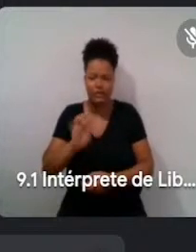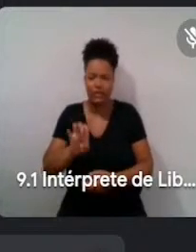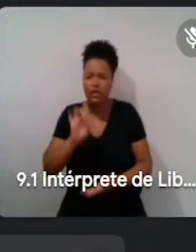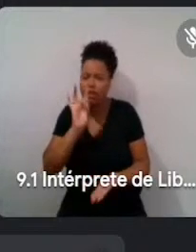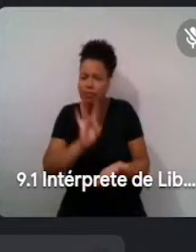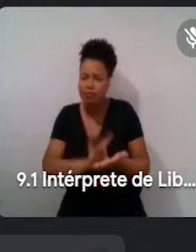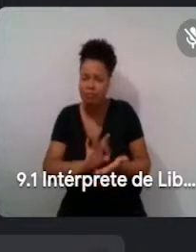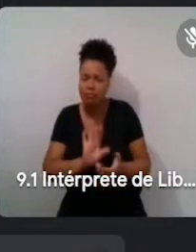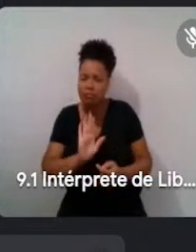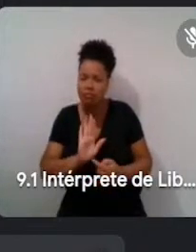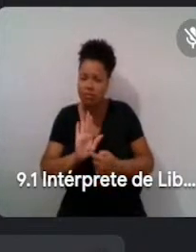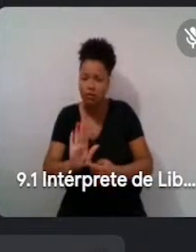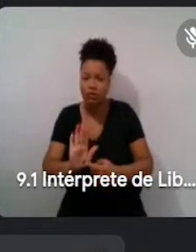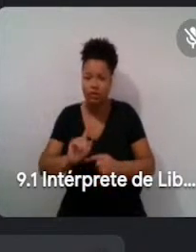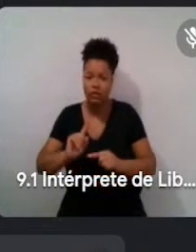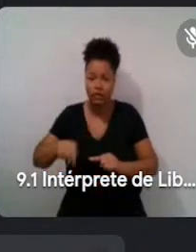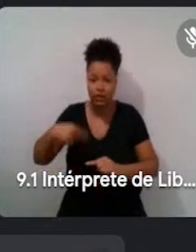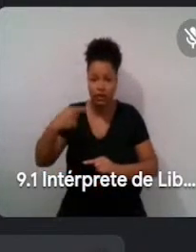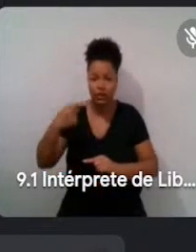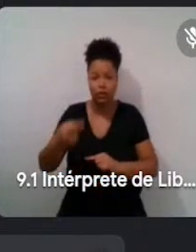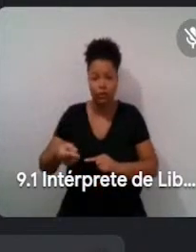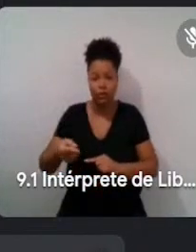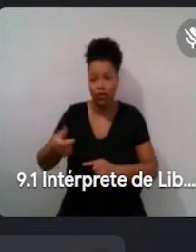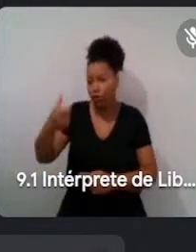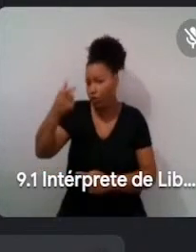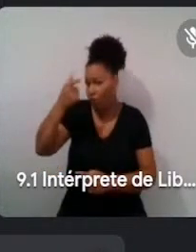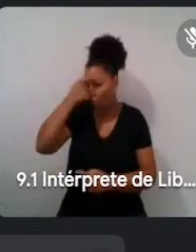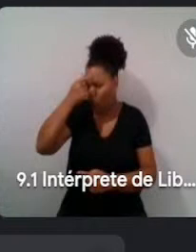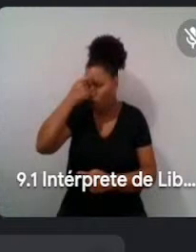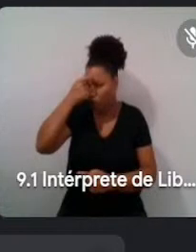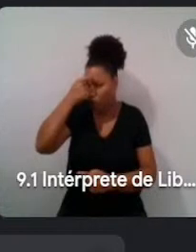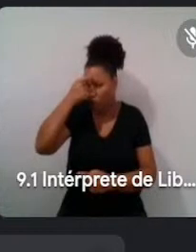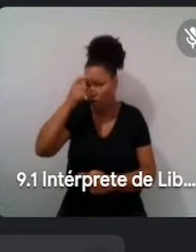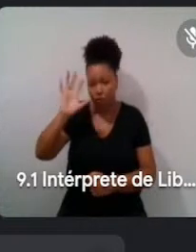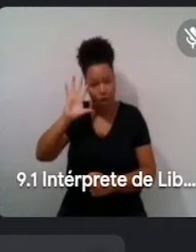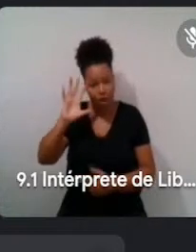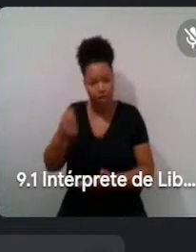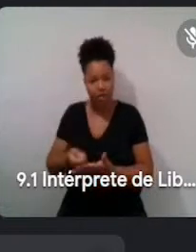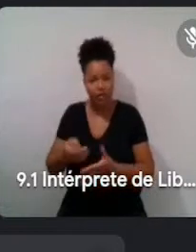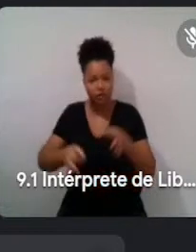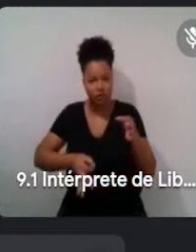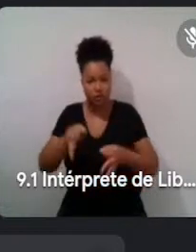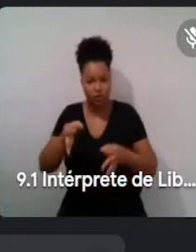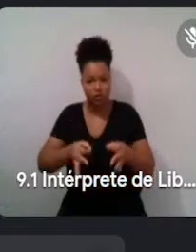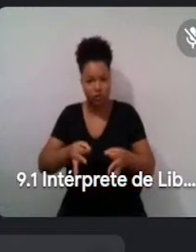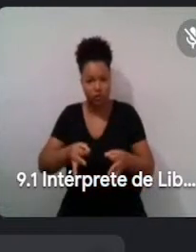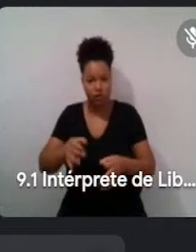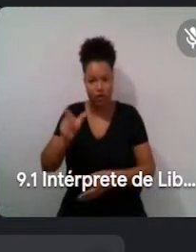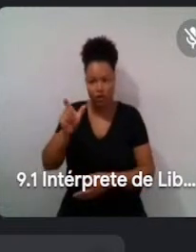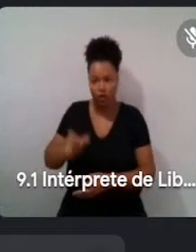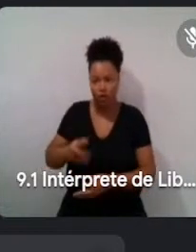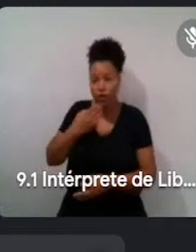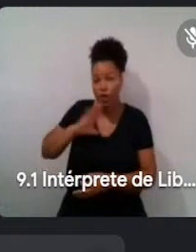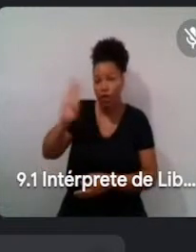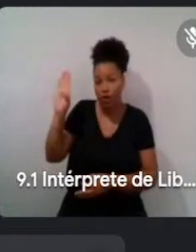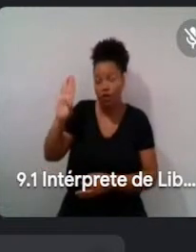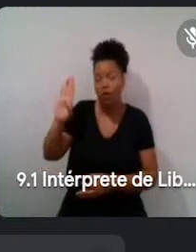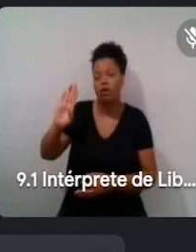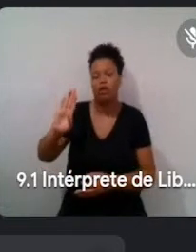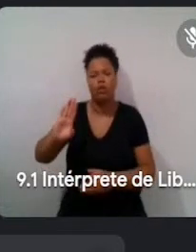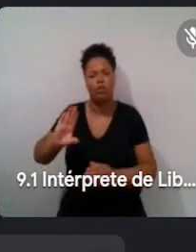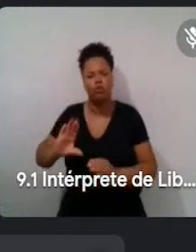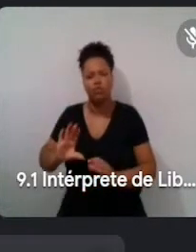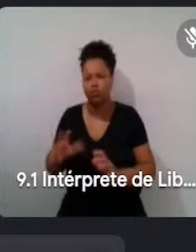que depois da ciência quanto a uma decisão liminar partisse do candidato, da coligação, da